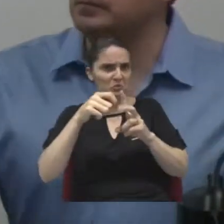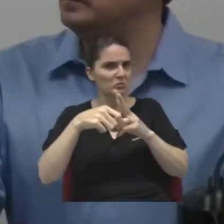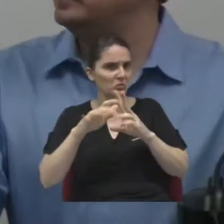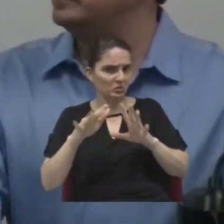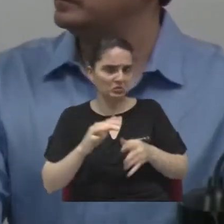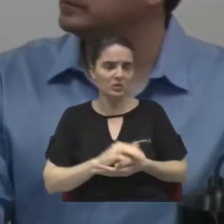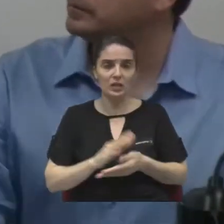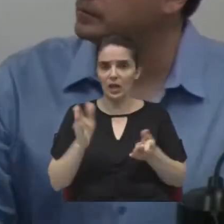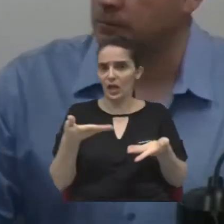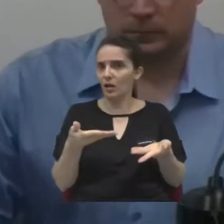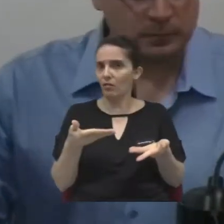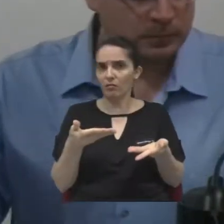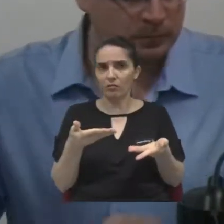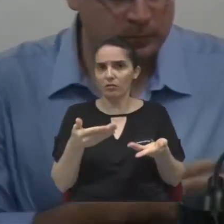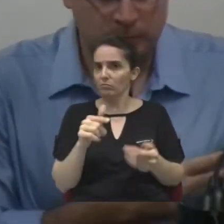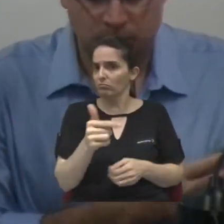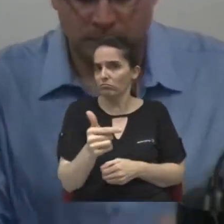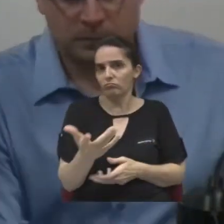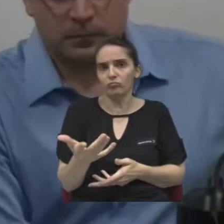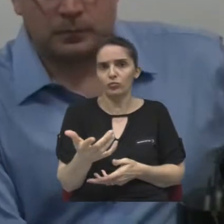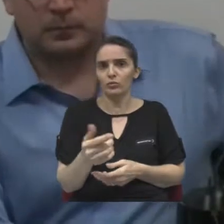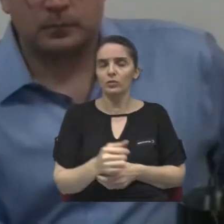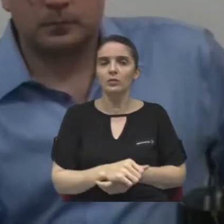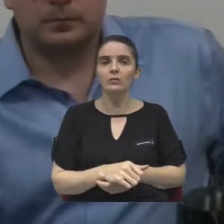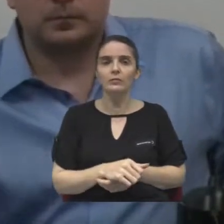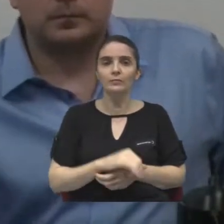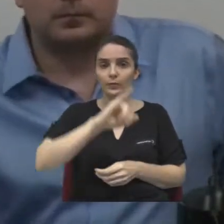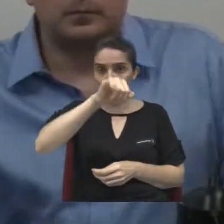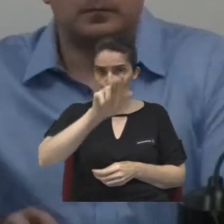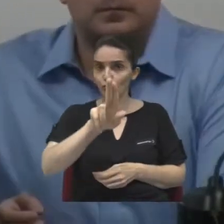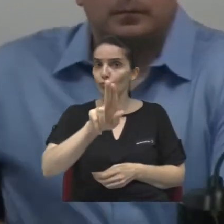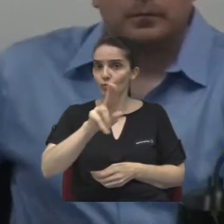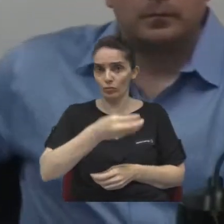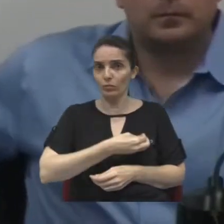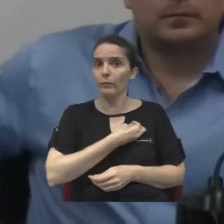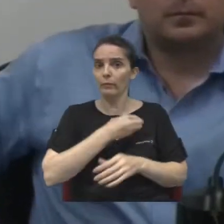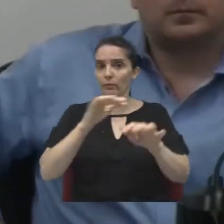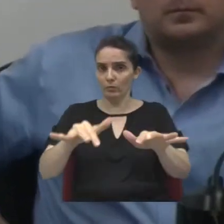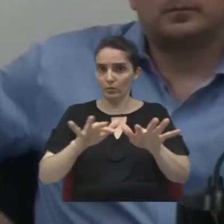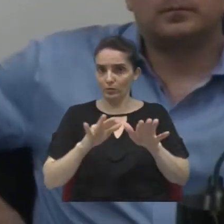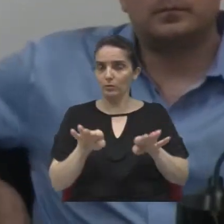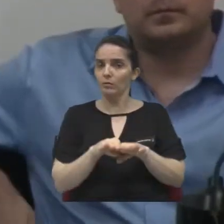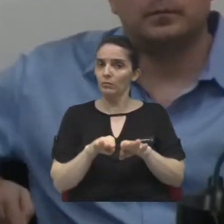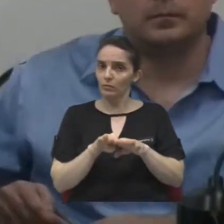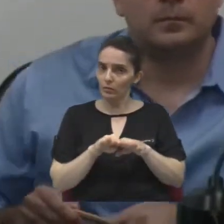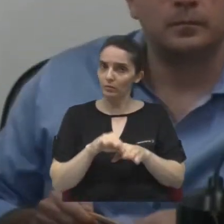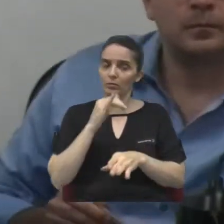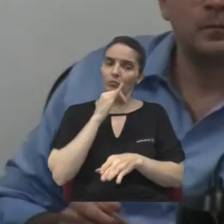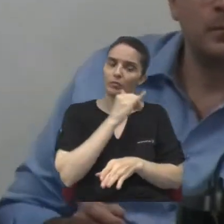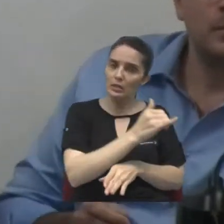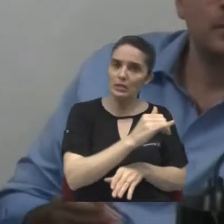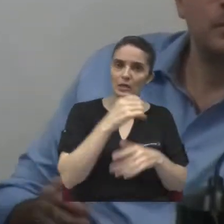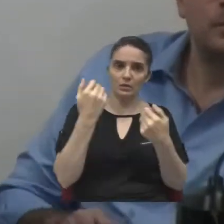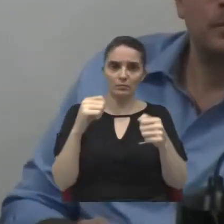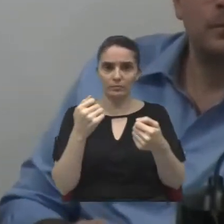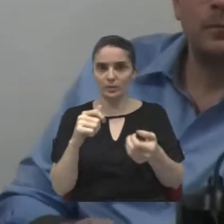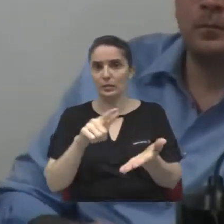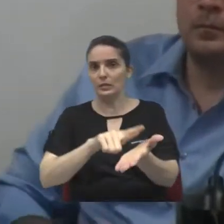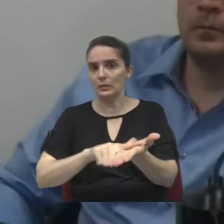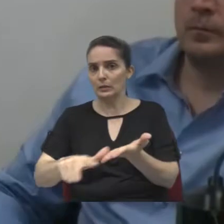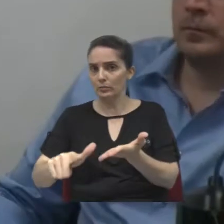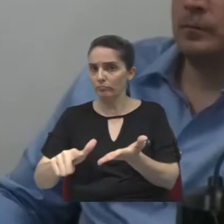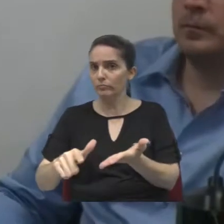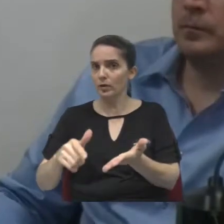e agora não está acontecendo. O Junegão está aqui também para levar essa informação, para que seja feito esta limpeza com